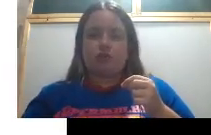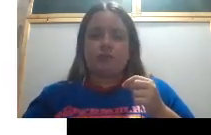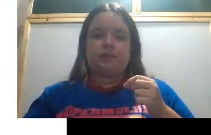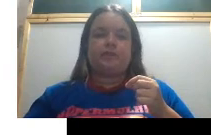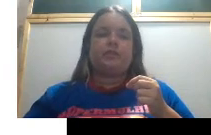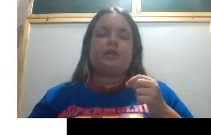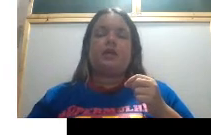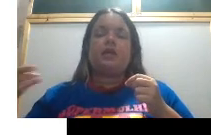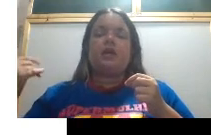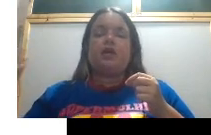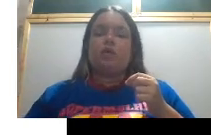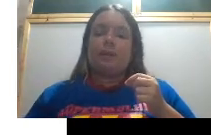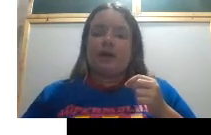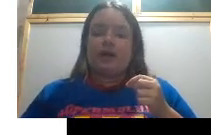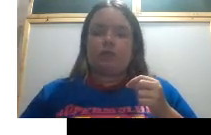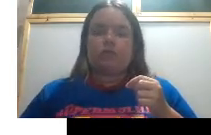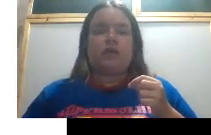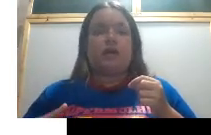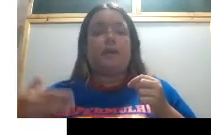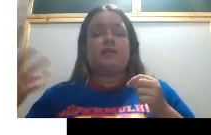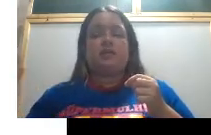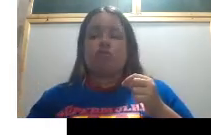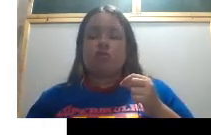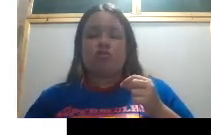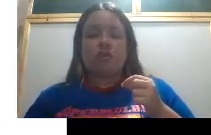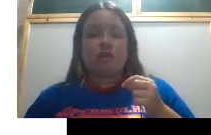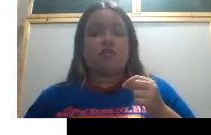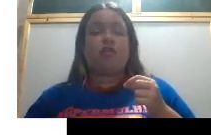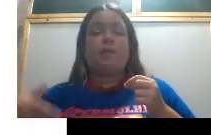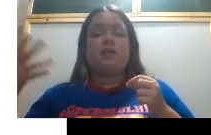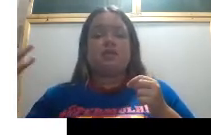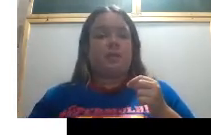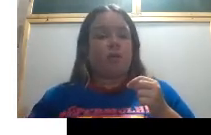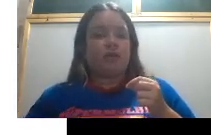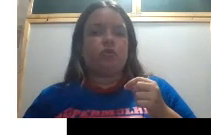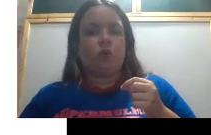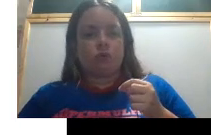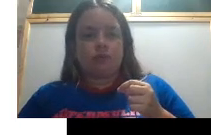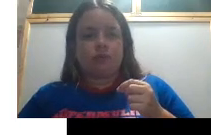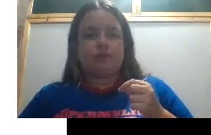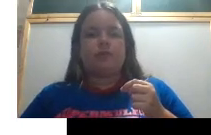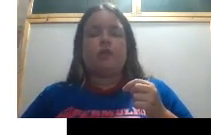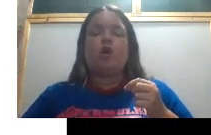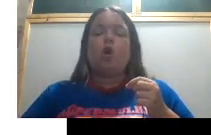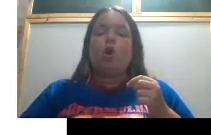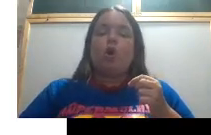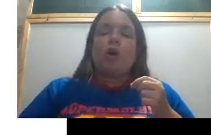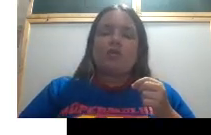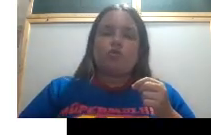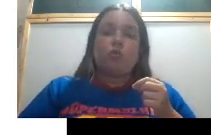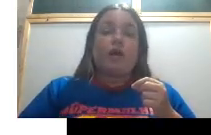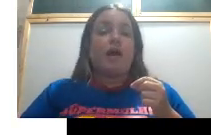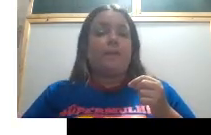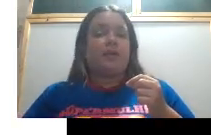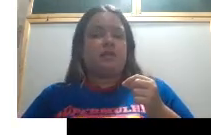nossas matas e o amarelo representa as nossas riquezas mas principalmente o ovo eu